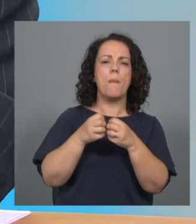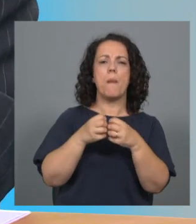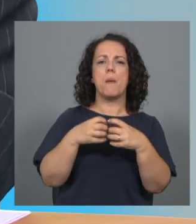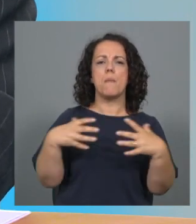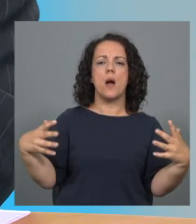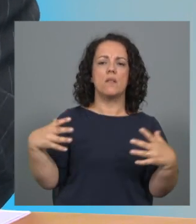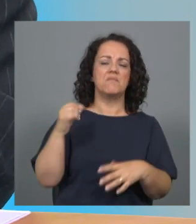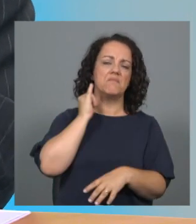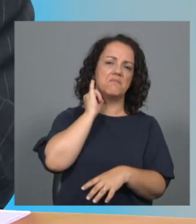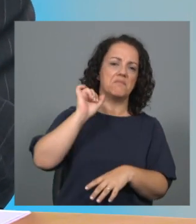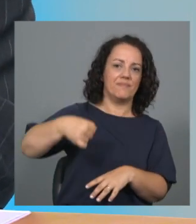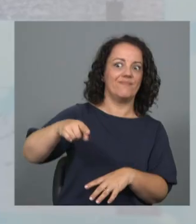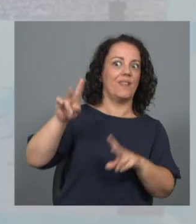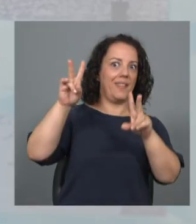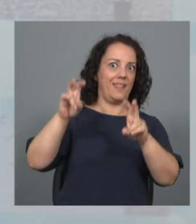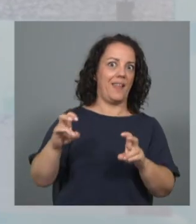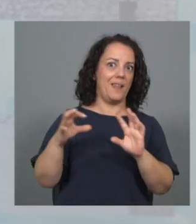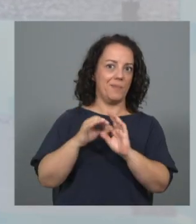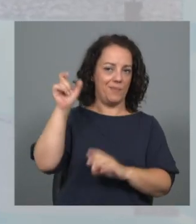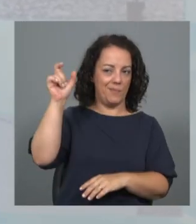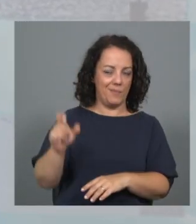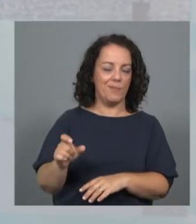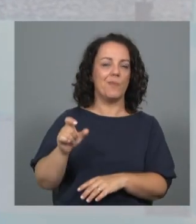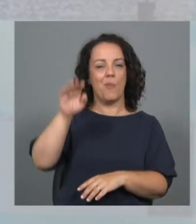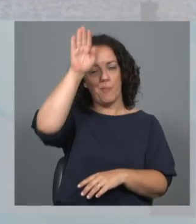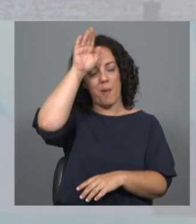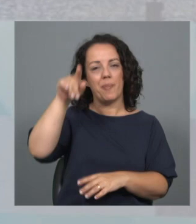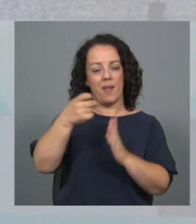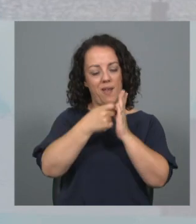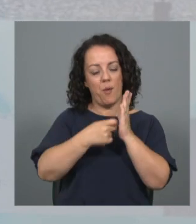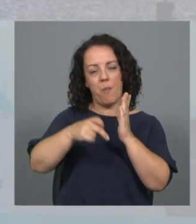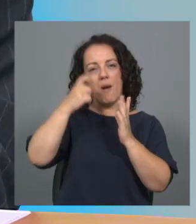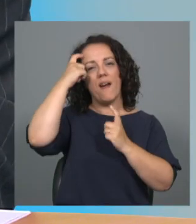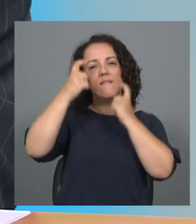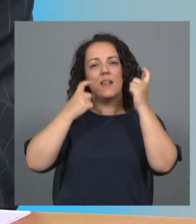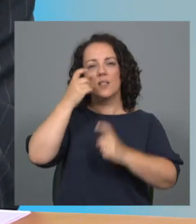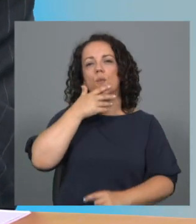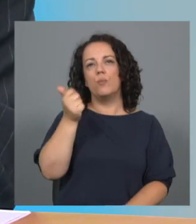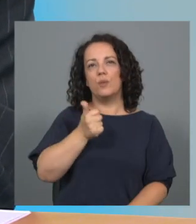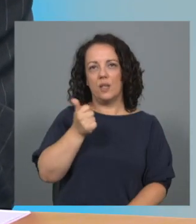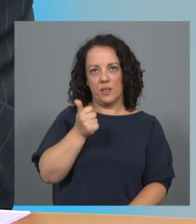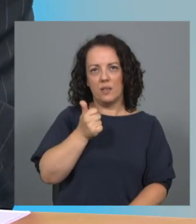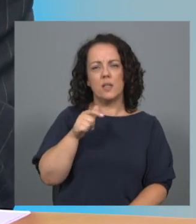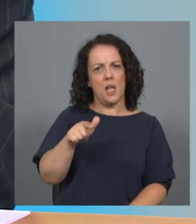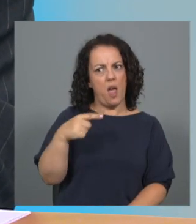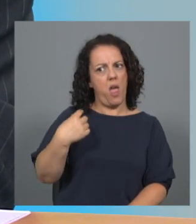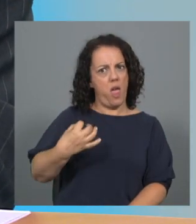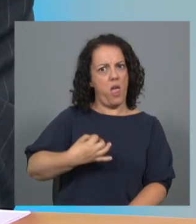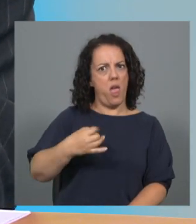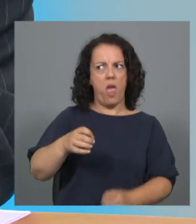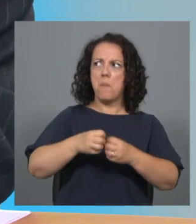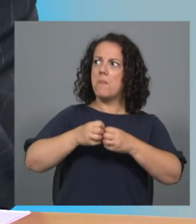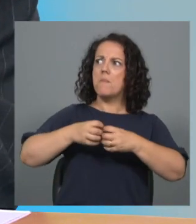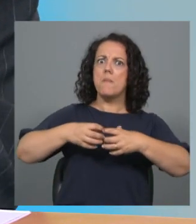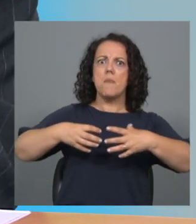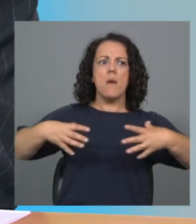muito próximo também do Papa Francisco. É um tema muito próximo para a Tem aqui uma reflexão também muito bonita, a globalização da indiferença, que é exatamente um dos